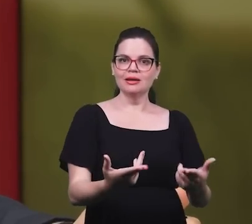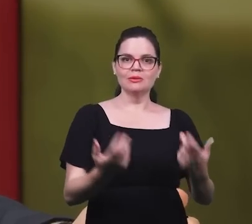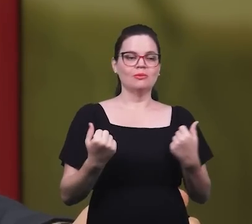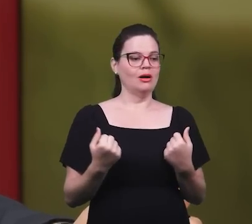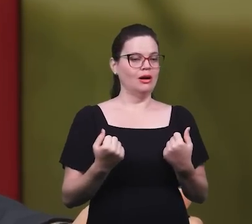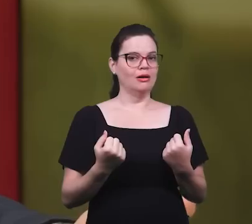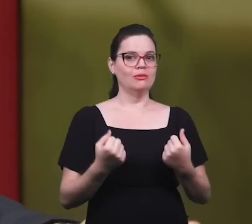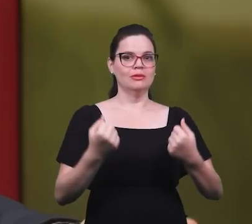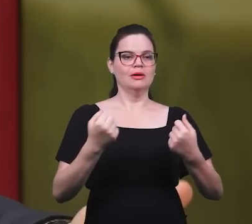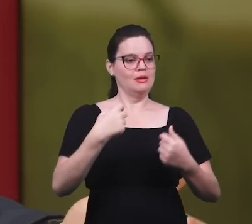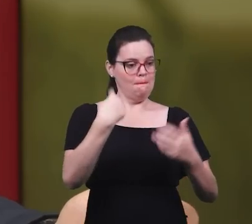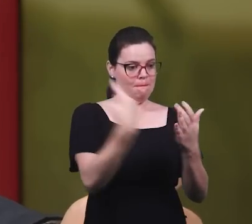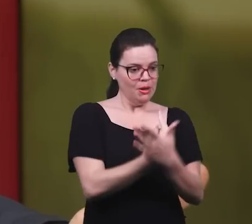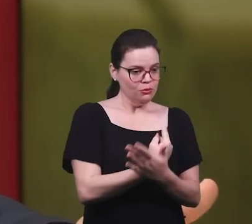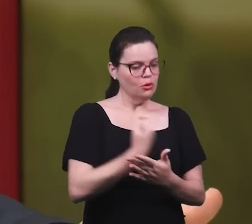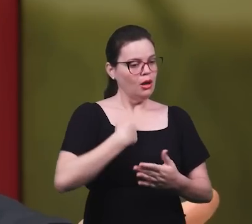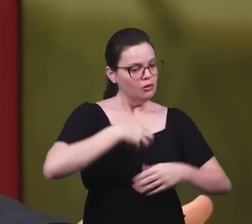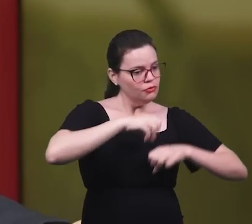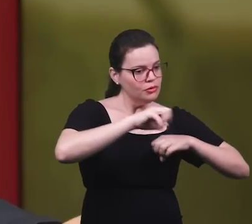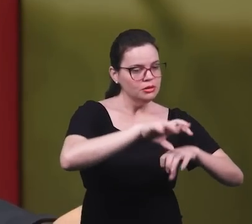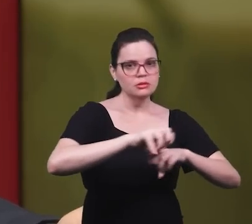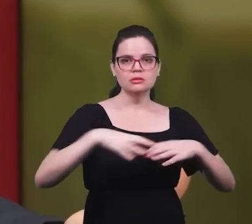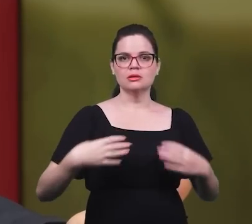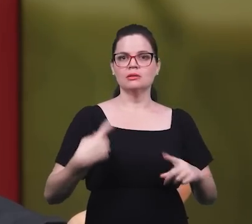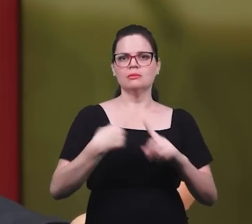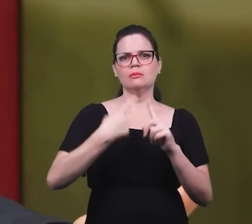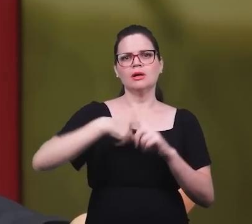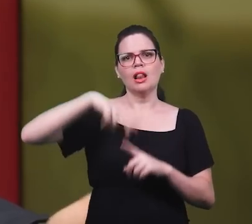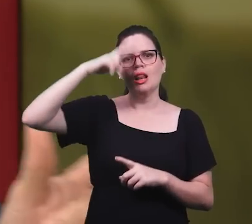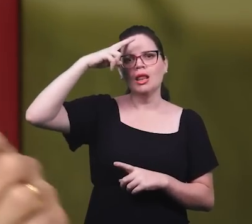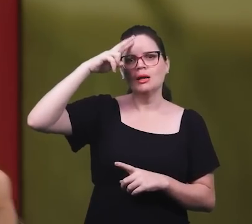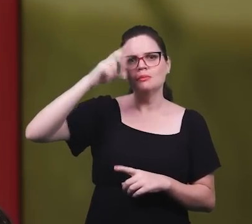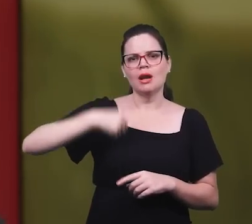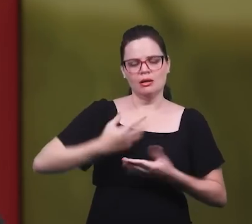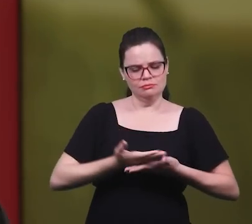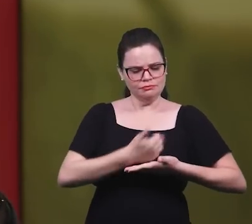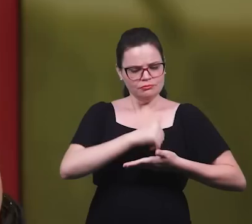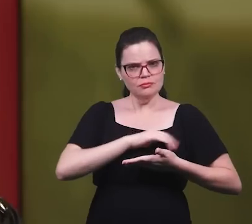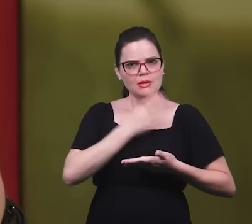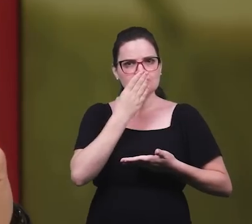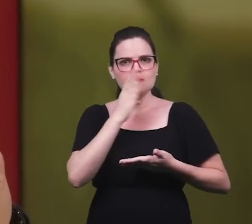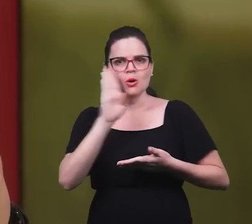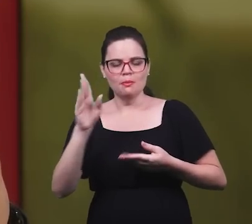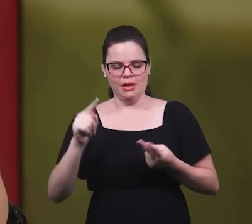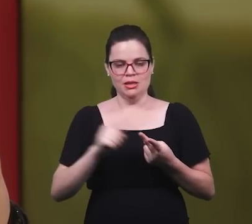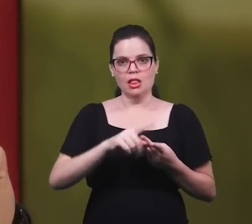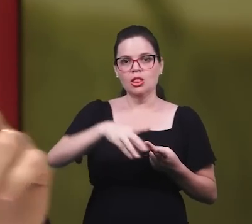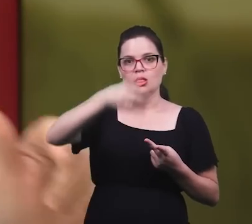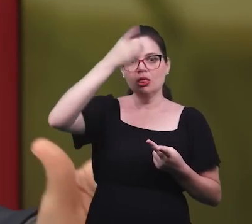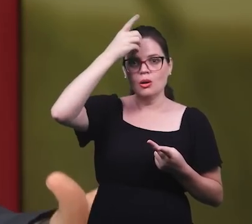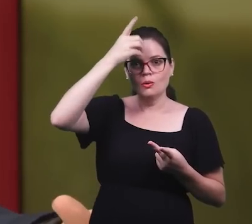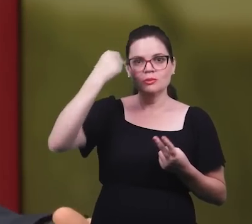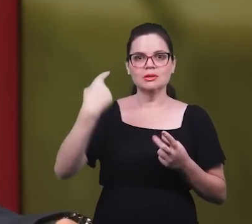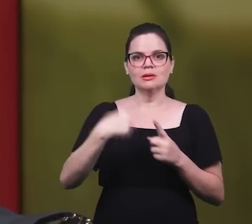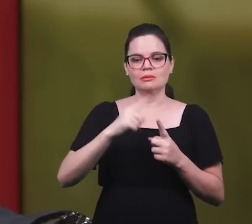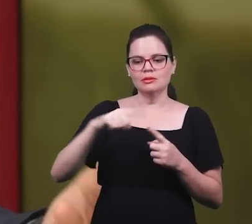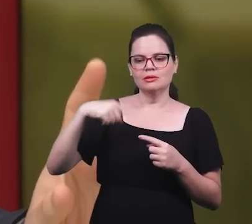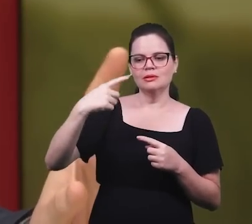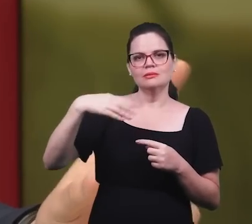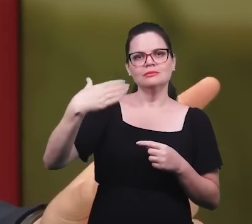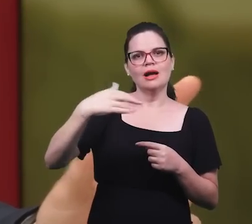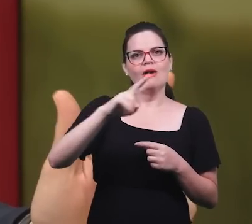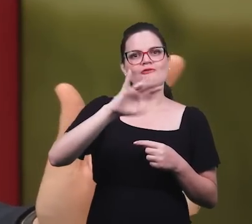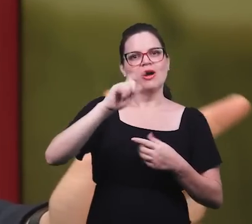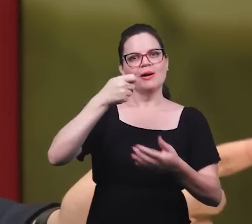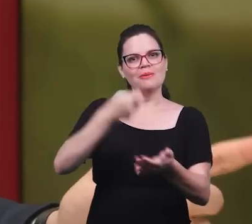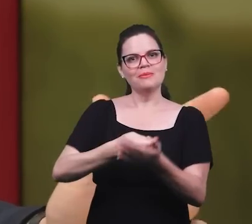nosso coração as experiências, as promessas que Deus nos deu, os dons espirituais, que lá na frente vai se cumprir e nós vamos testemunhar.